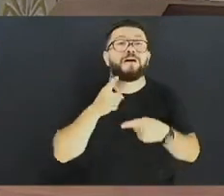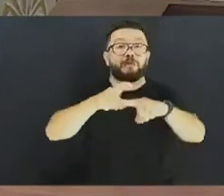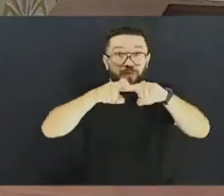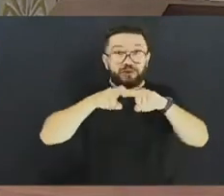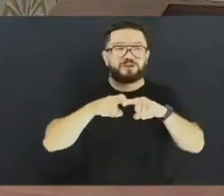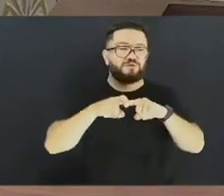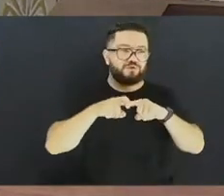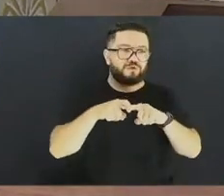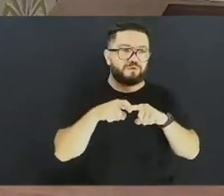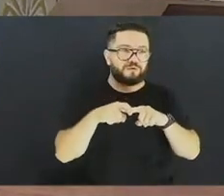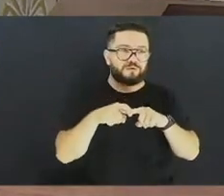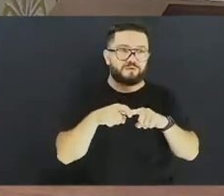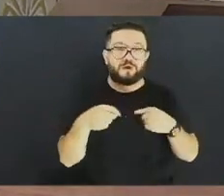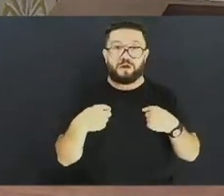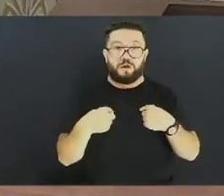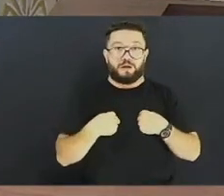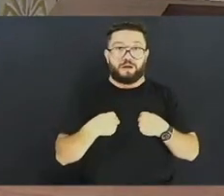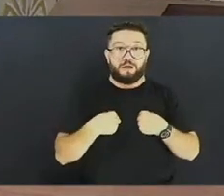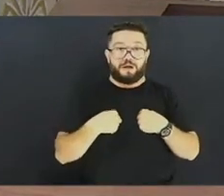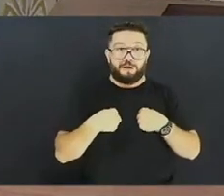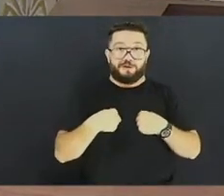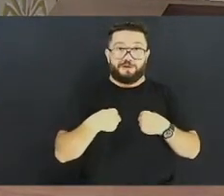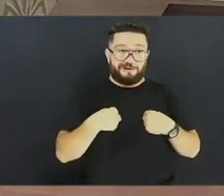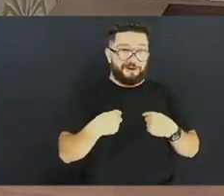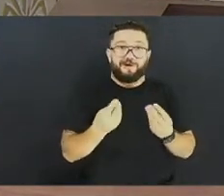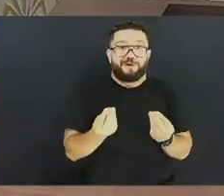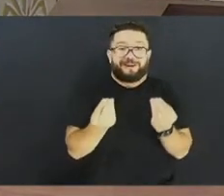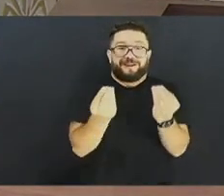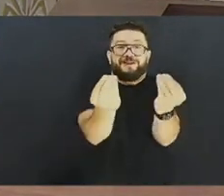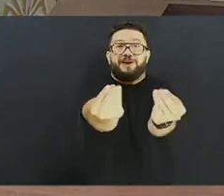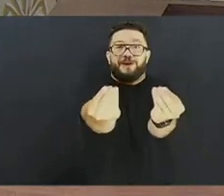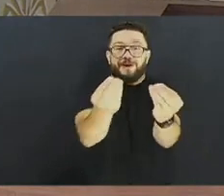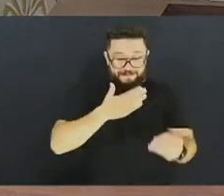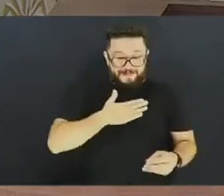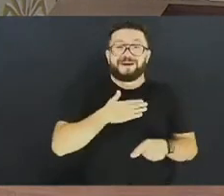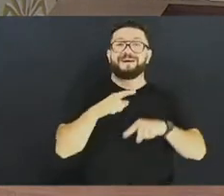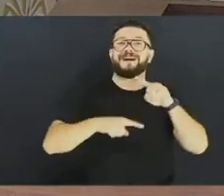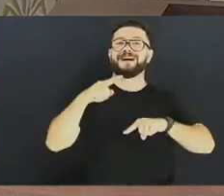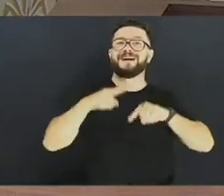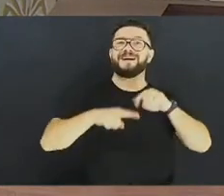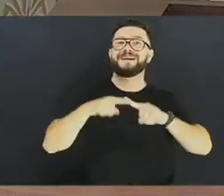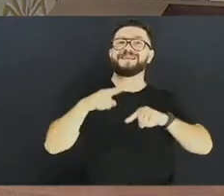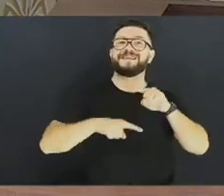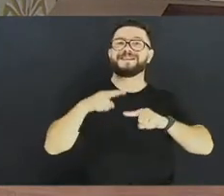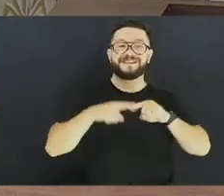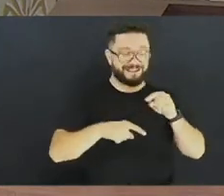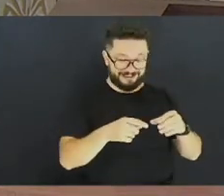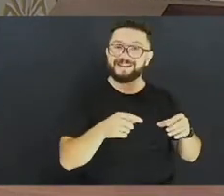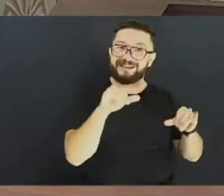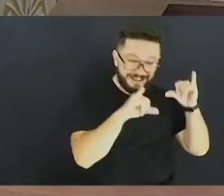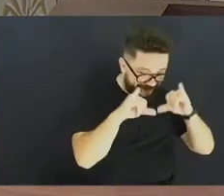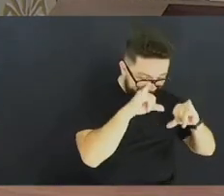com produto. Um produto do que produto é para Curitiba. Se